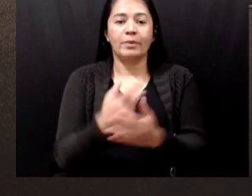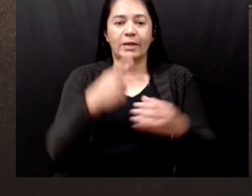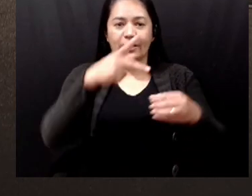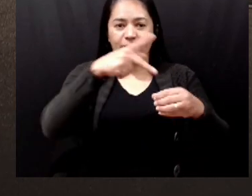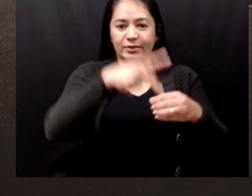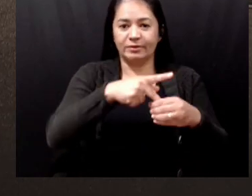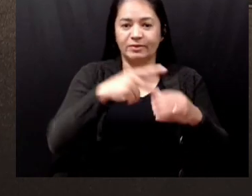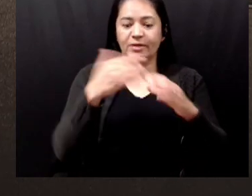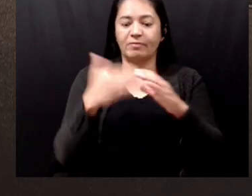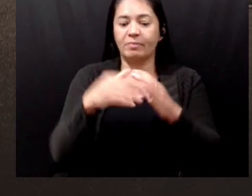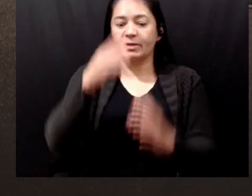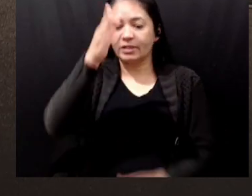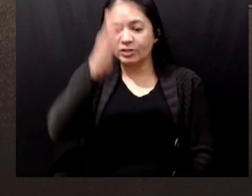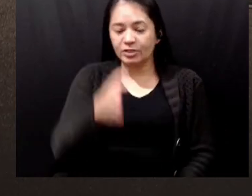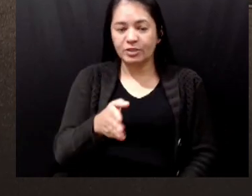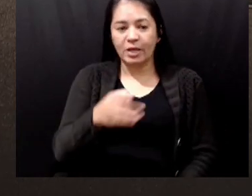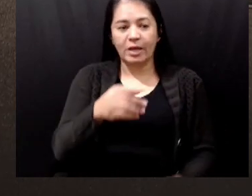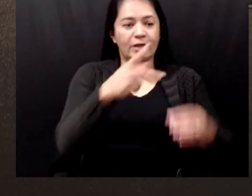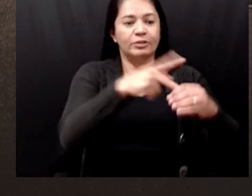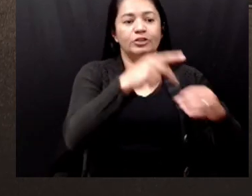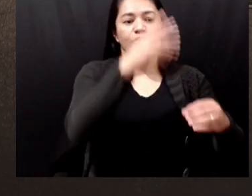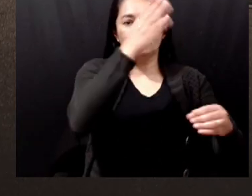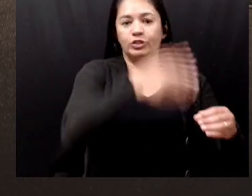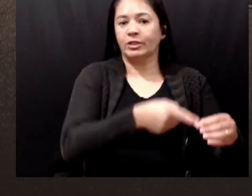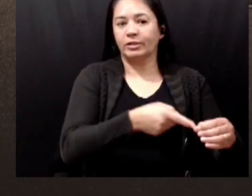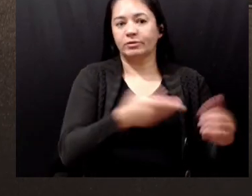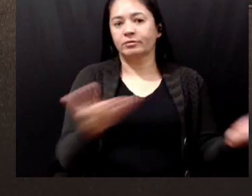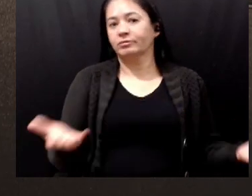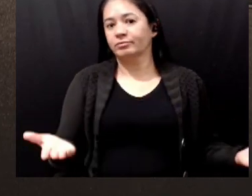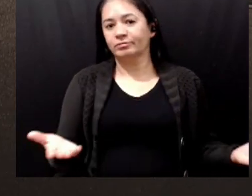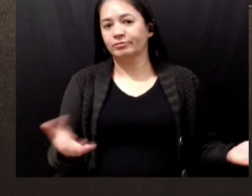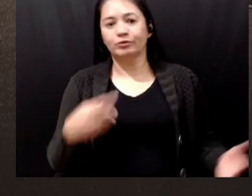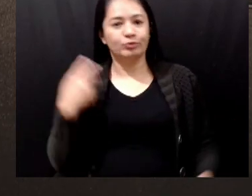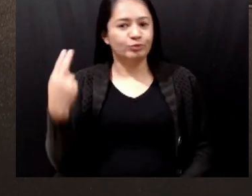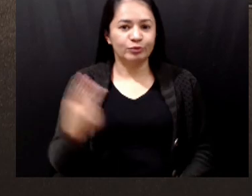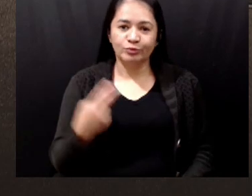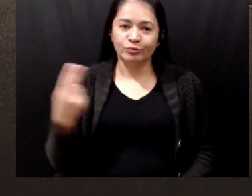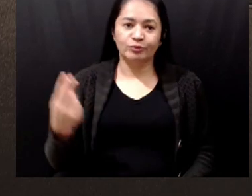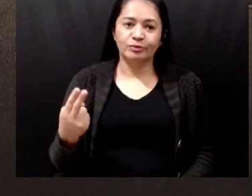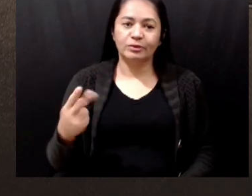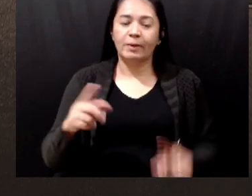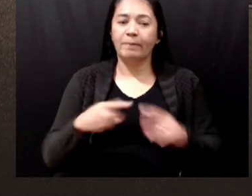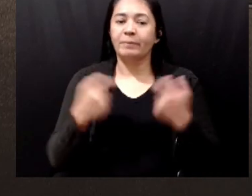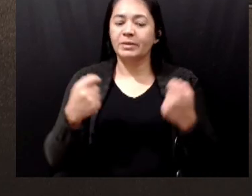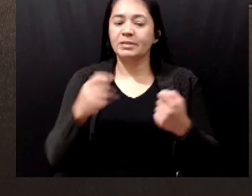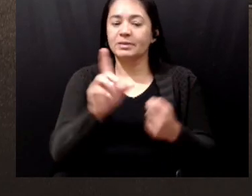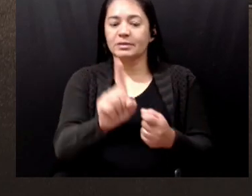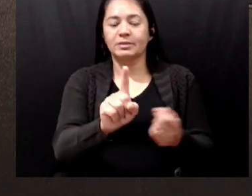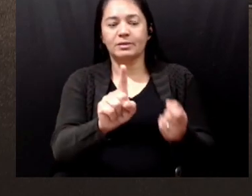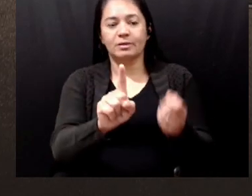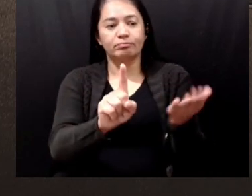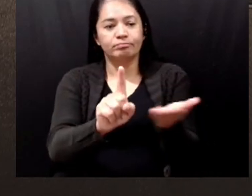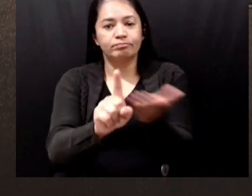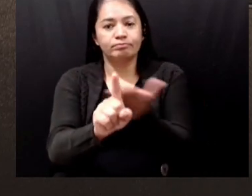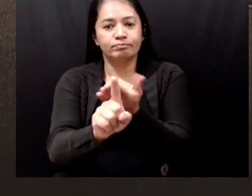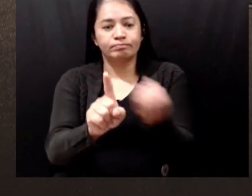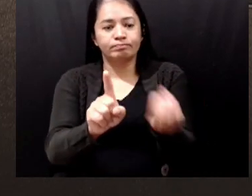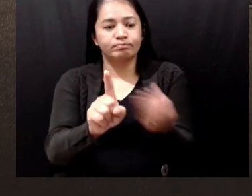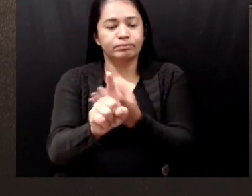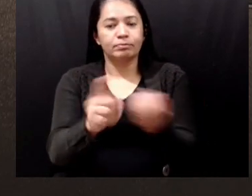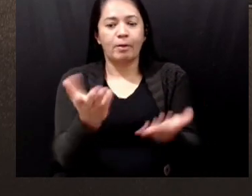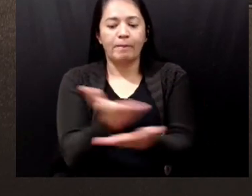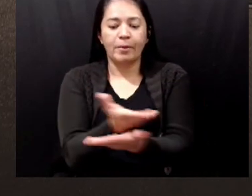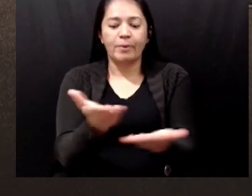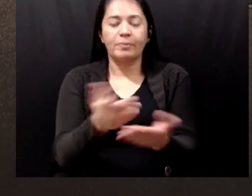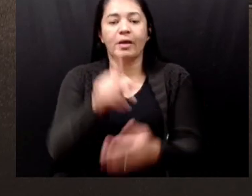Petrobras ou para a Bolsa de Valores B3, né? Você não consegue ter esse acesso. Então, tem que ter um intermediador no caminho. E esse intermediador é a corretora, a CTVM,